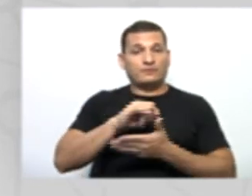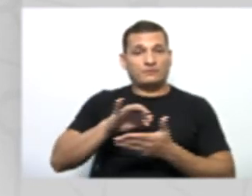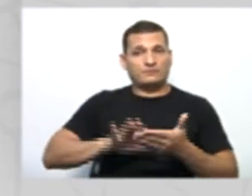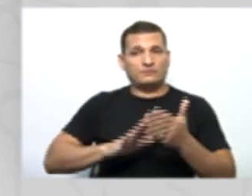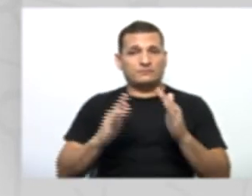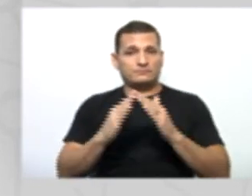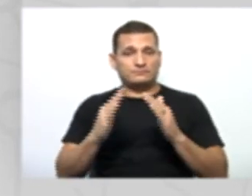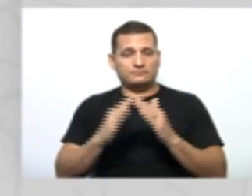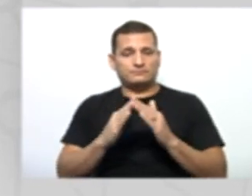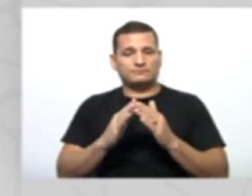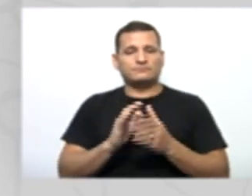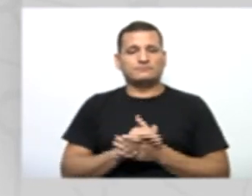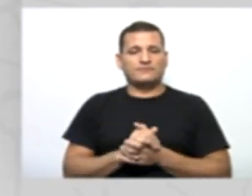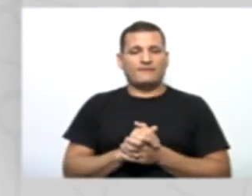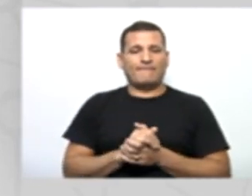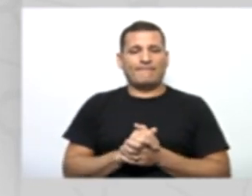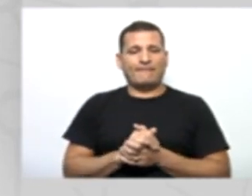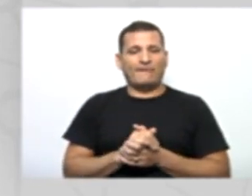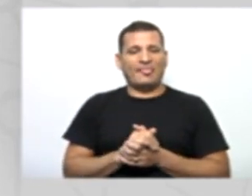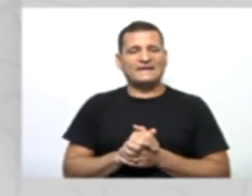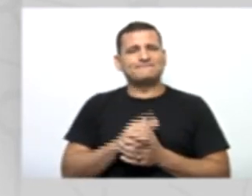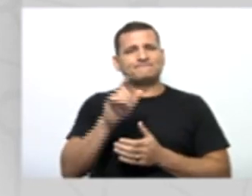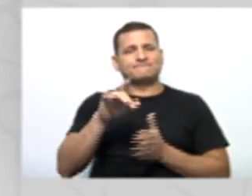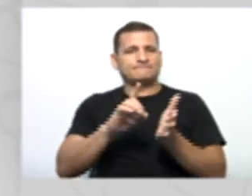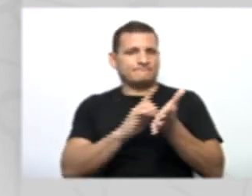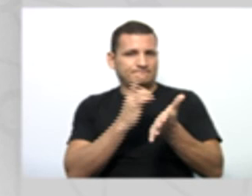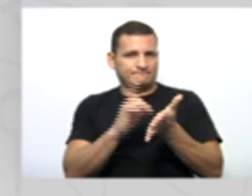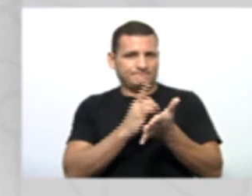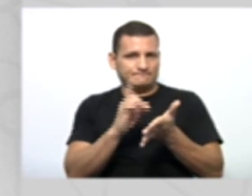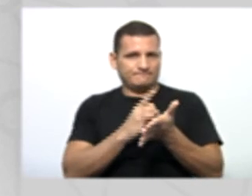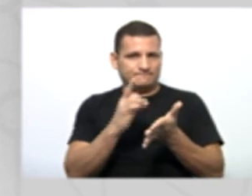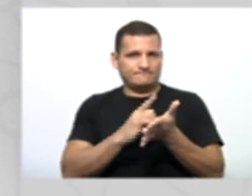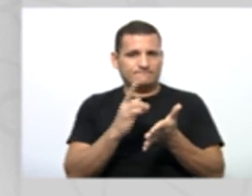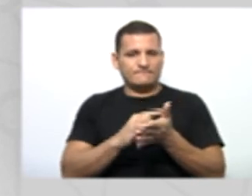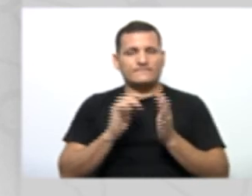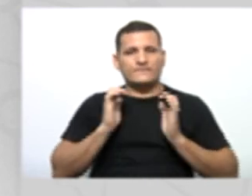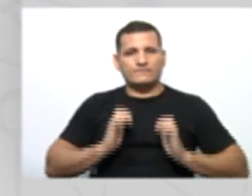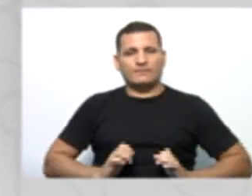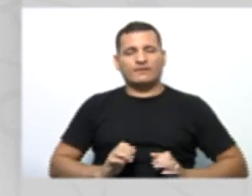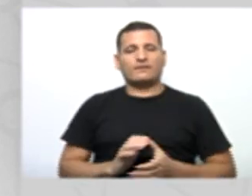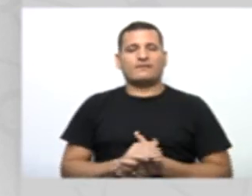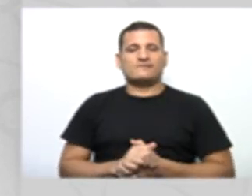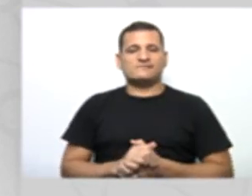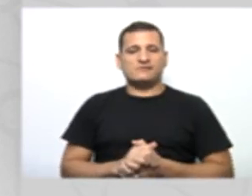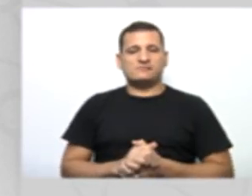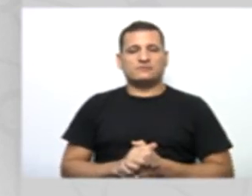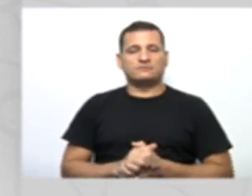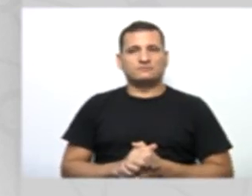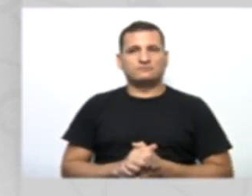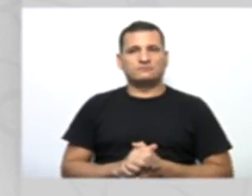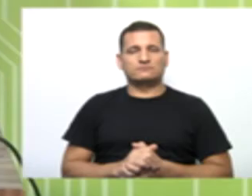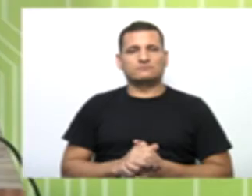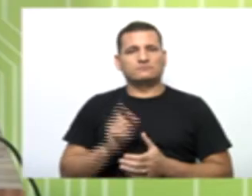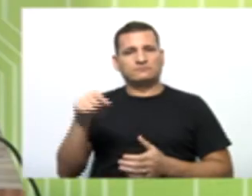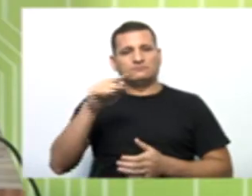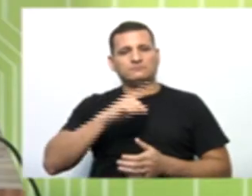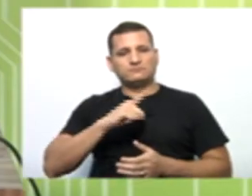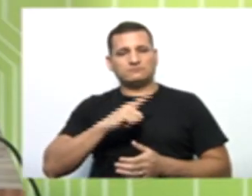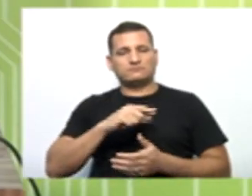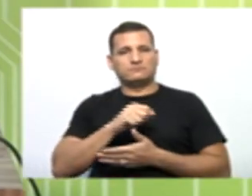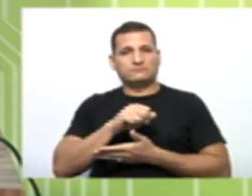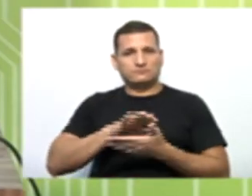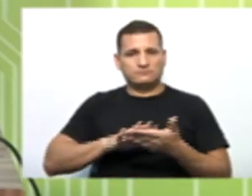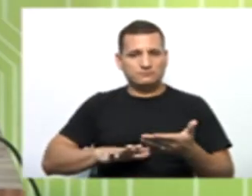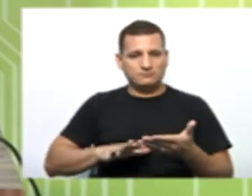percurso, ela vai ser um dicionário ético. Vocês vão ter, né, na atividade de percurso que